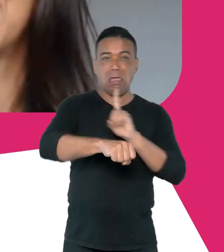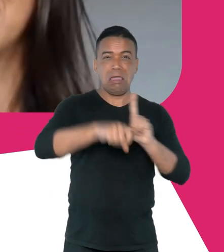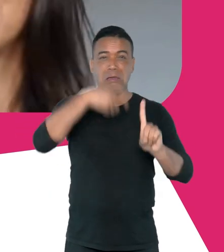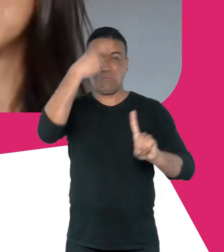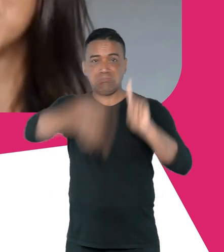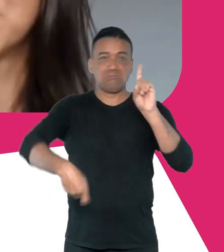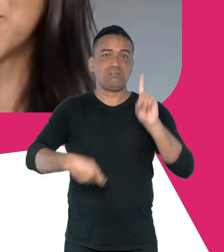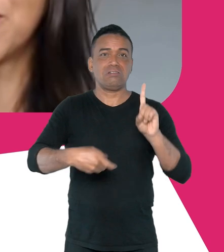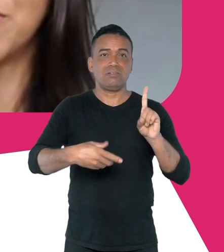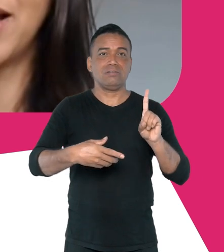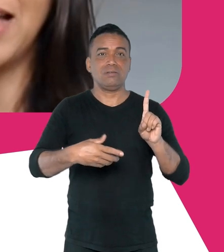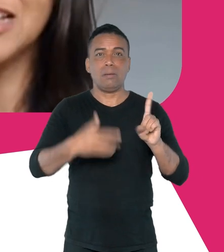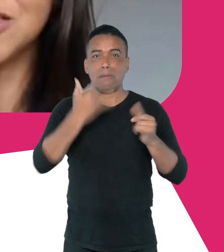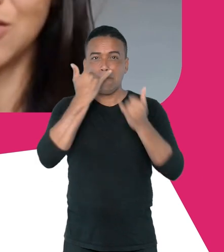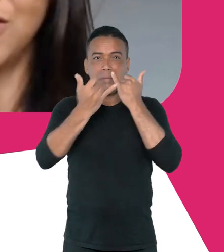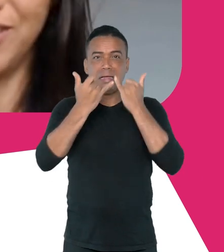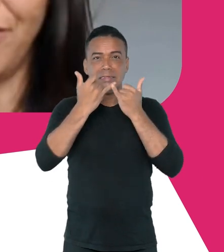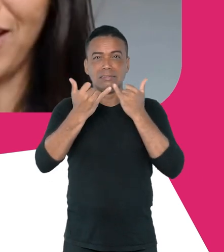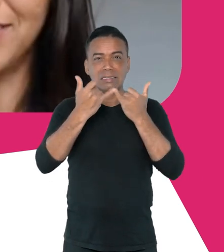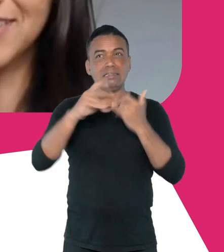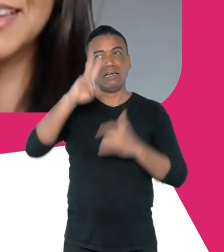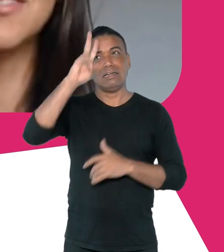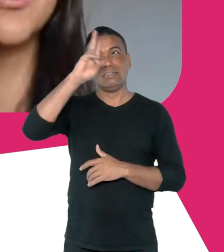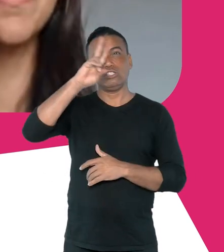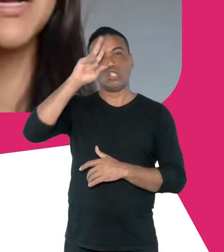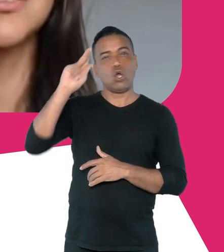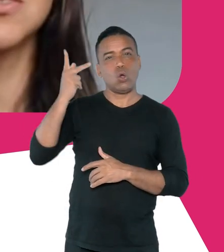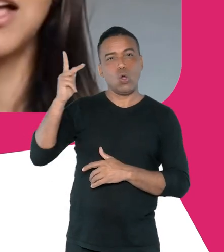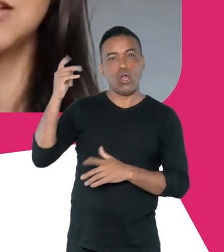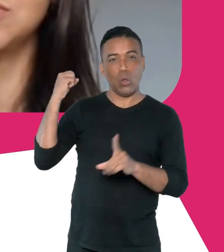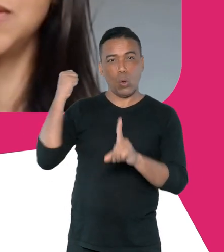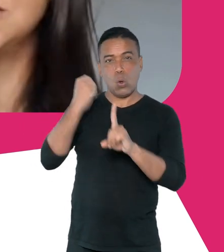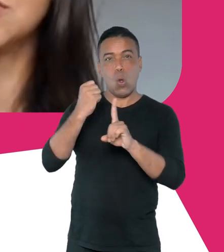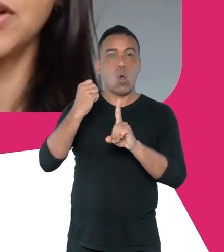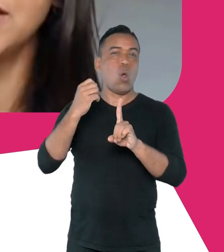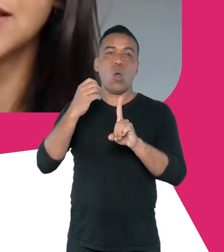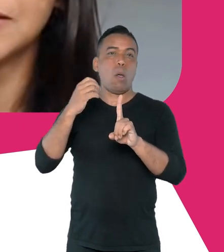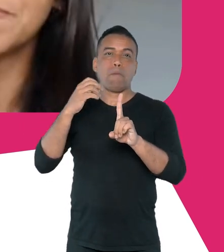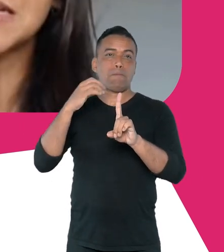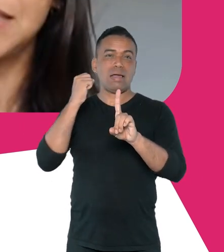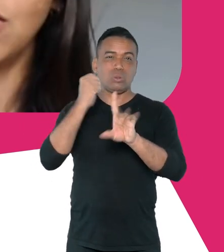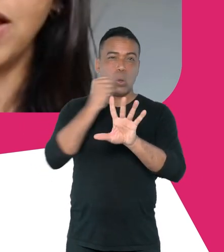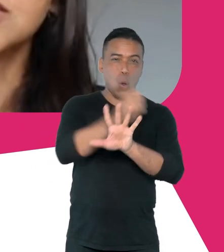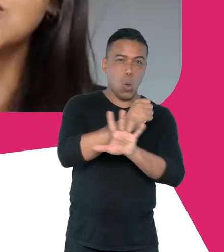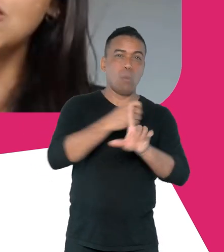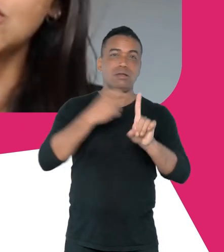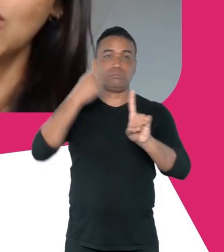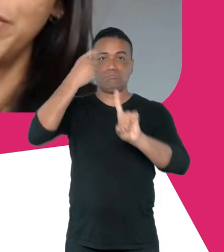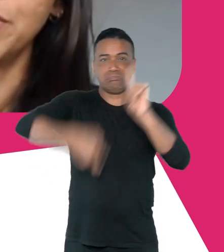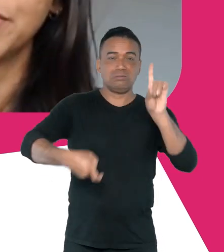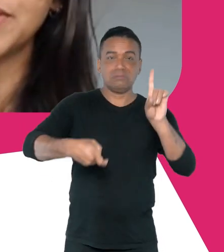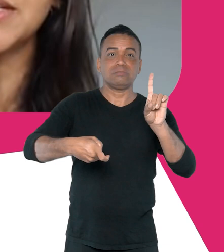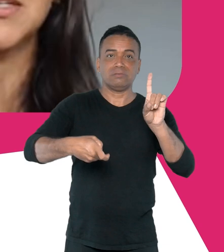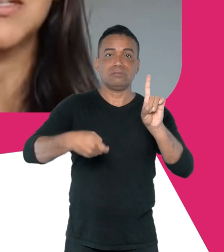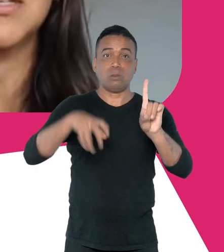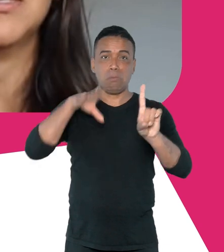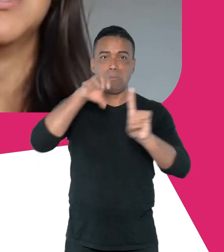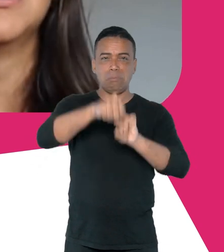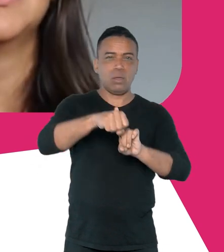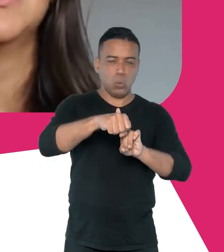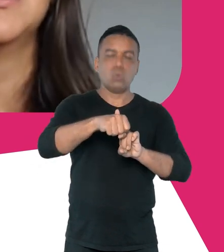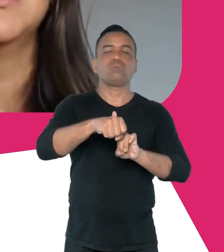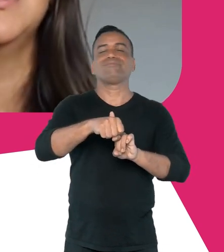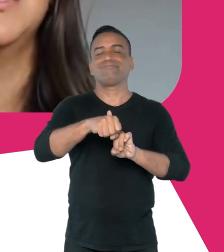laço, né? Como a história fala, né? Foram pegas no laço, mas isso foi sequestro e estupro.